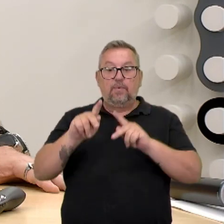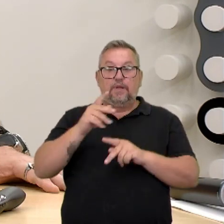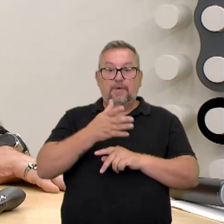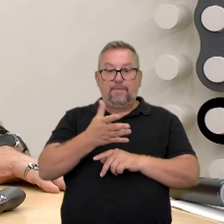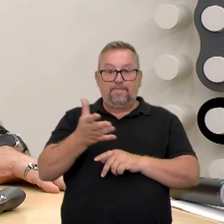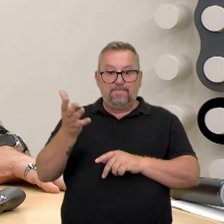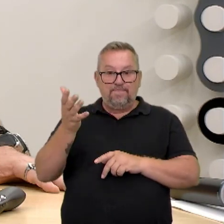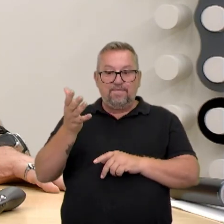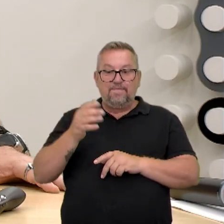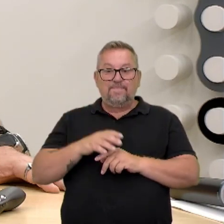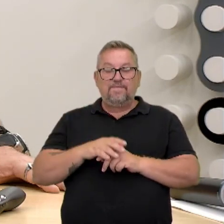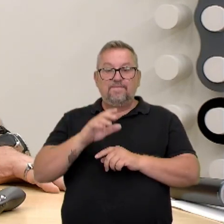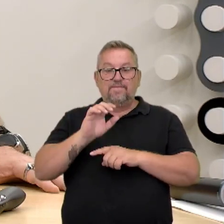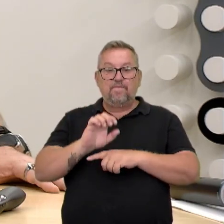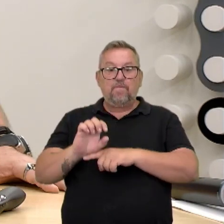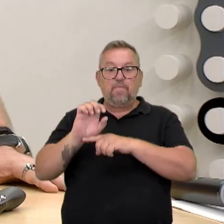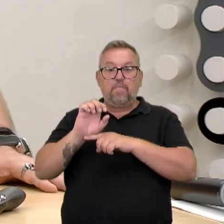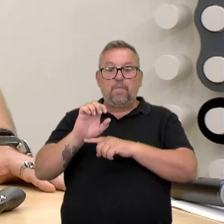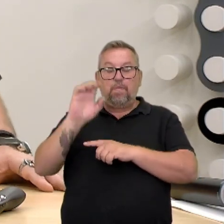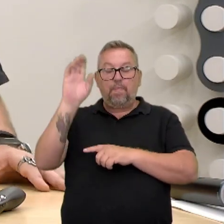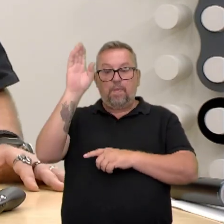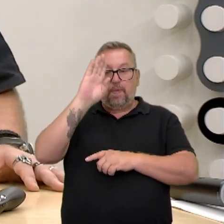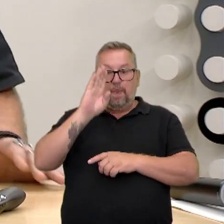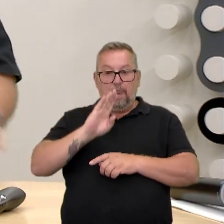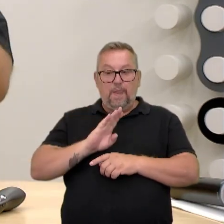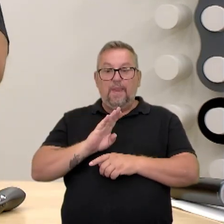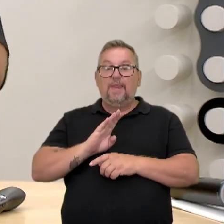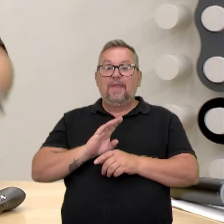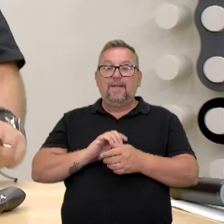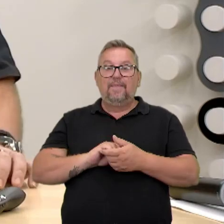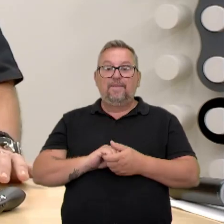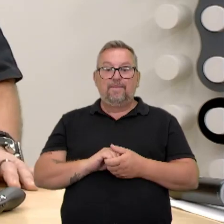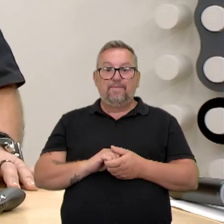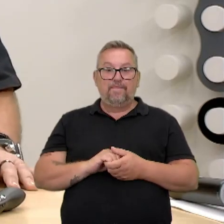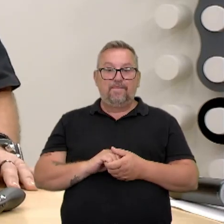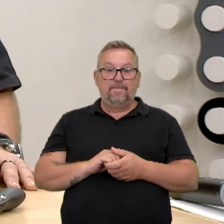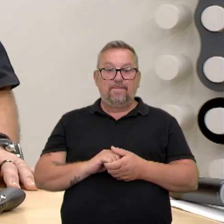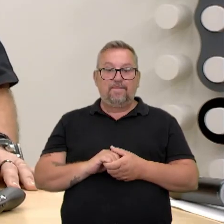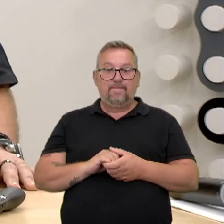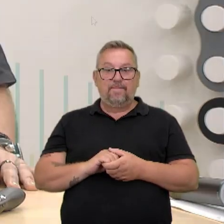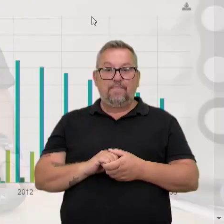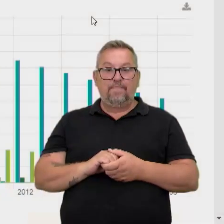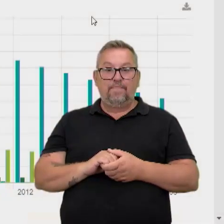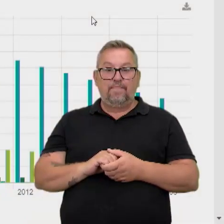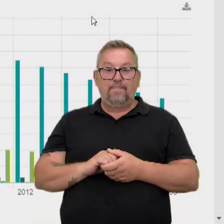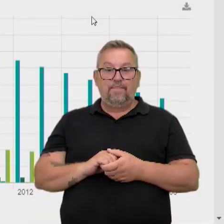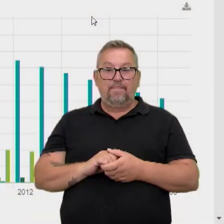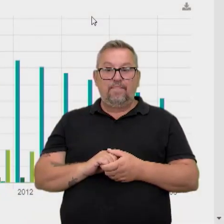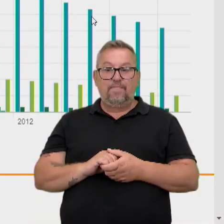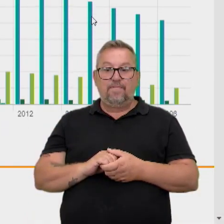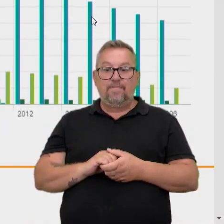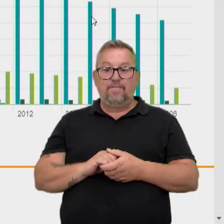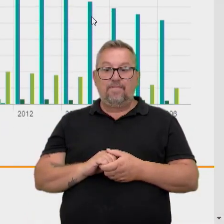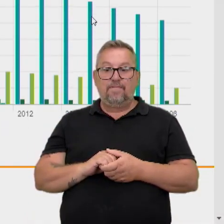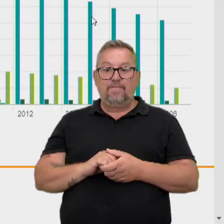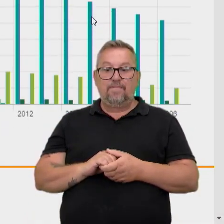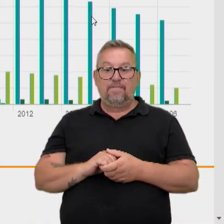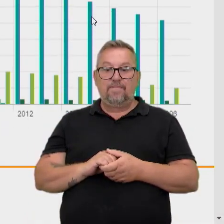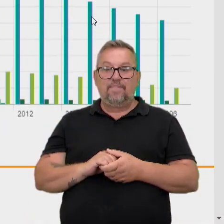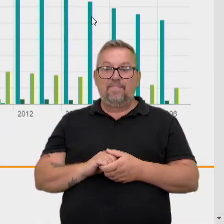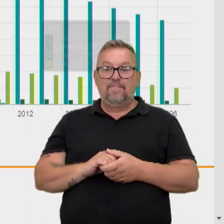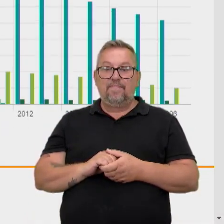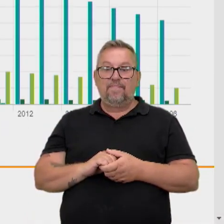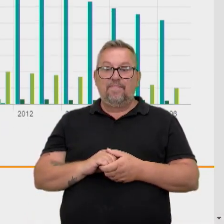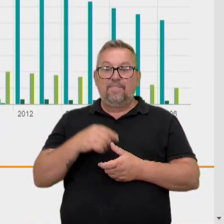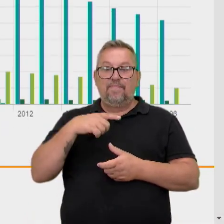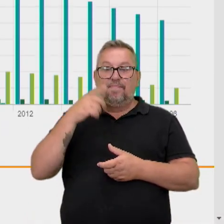ou do estado ou do país, tá certo? Vamos continuar lá na tela, lá. Vamos lá ver, ó. E aqui já aparece